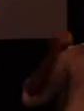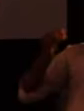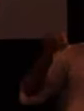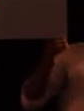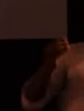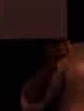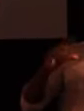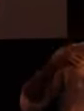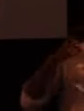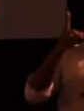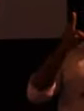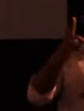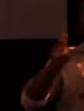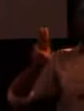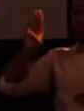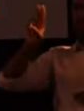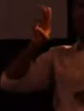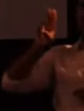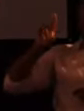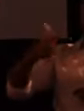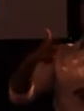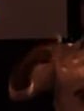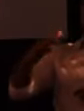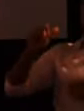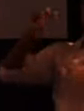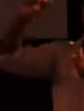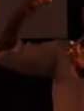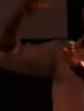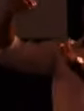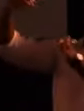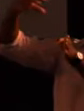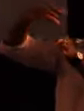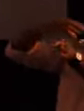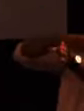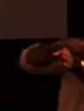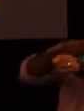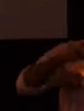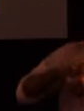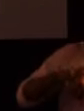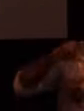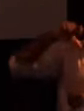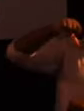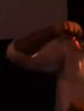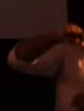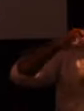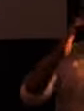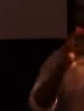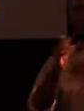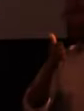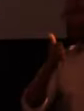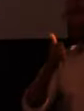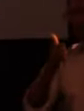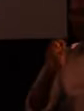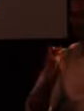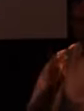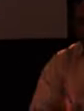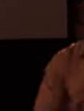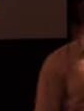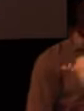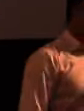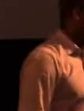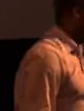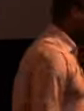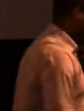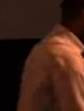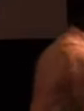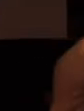ter sombra na praia das 9 às 15 horas, em todos os dias do ano não se pode ter sombra na praia. Então, como é que nós fizemos? Pode